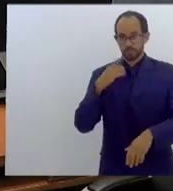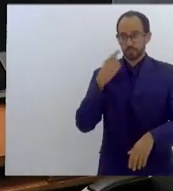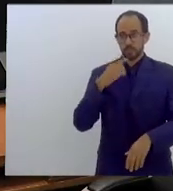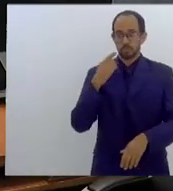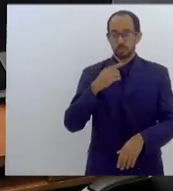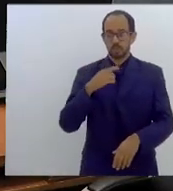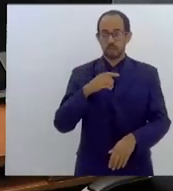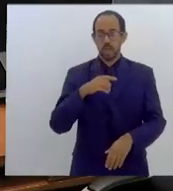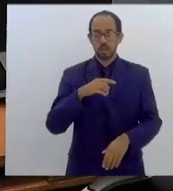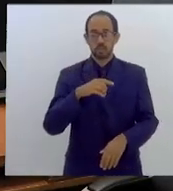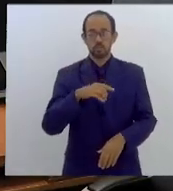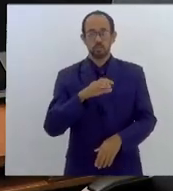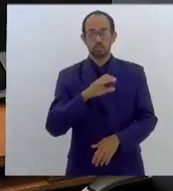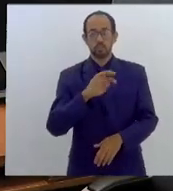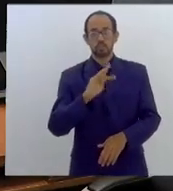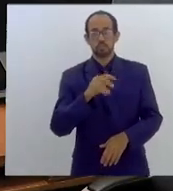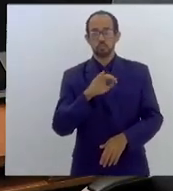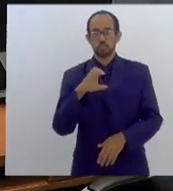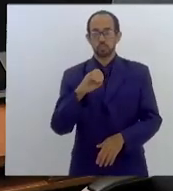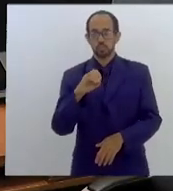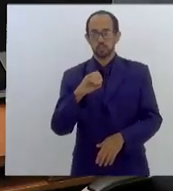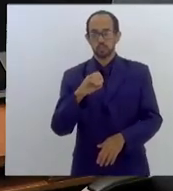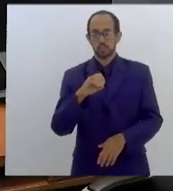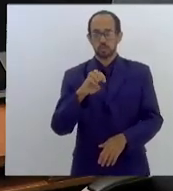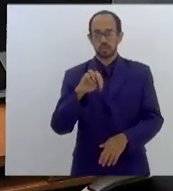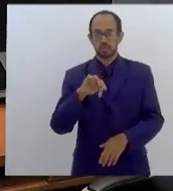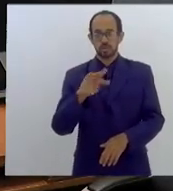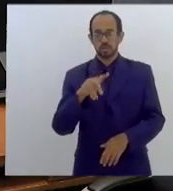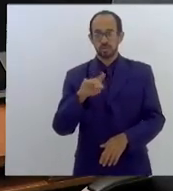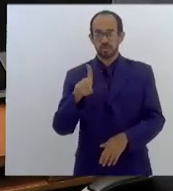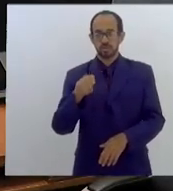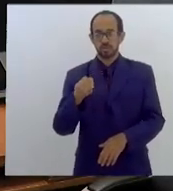deputado Francisco Machado,